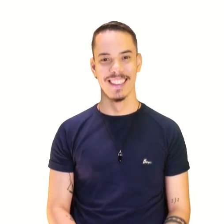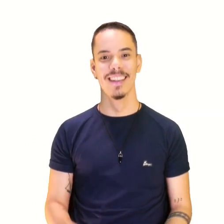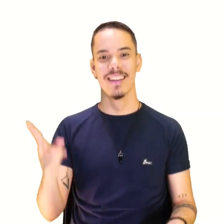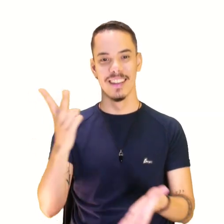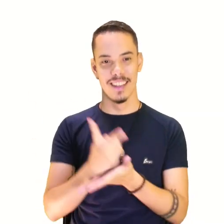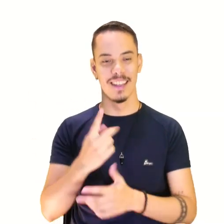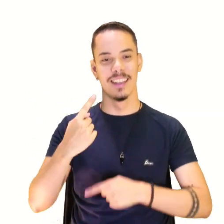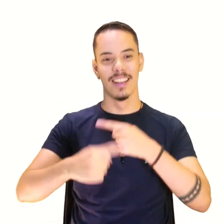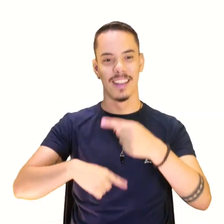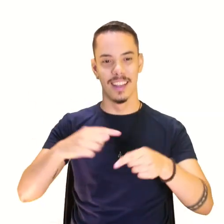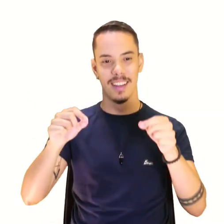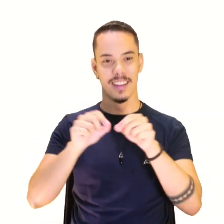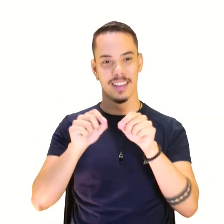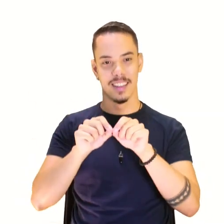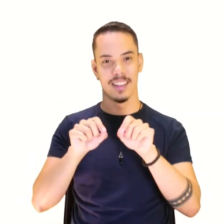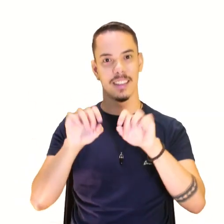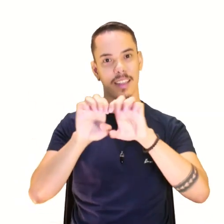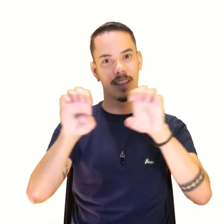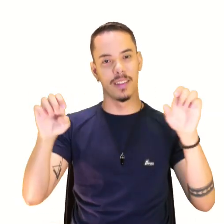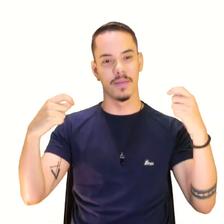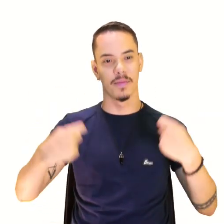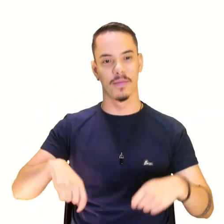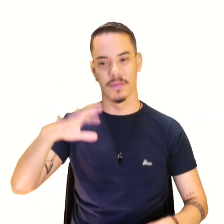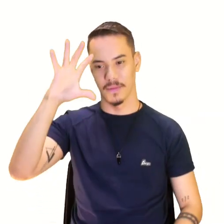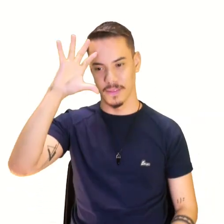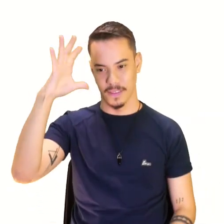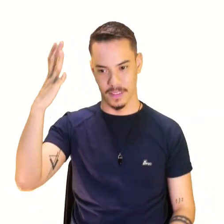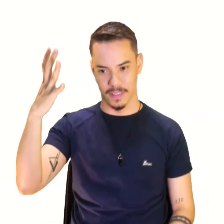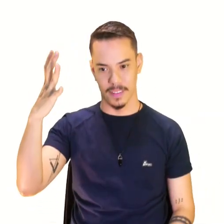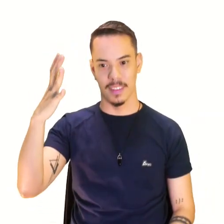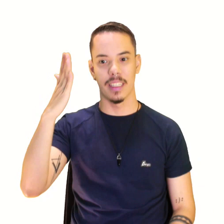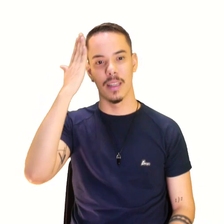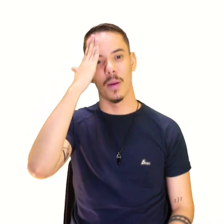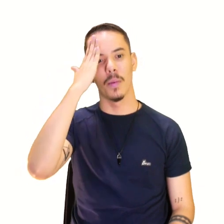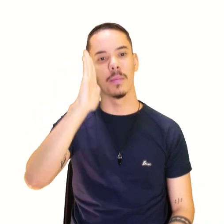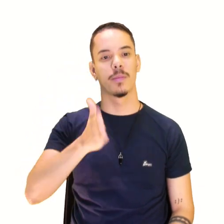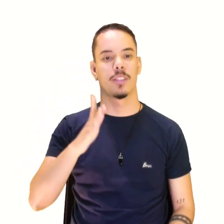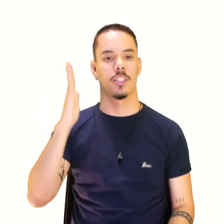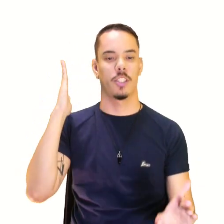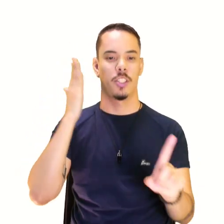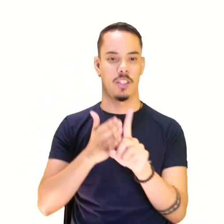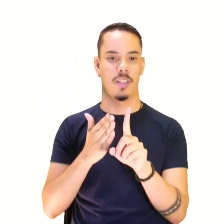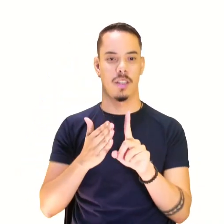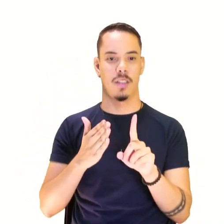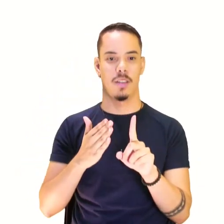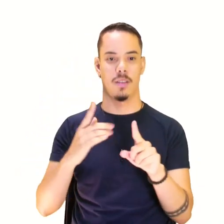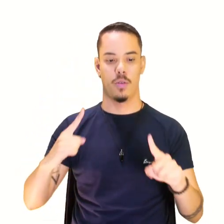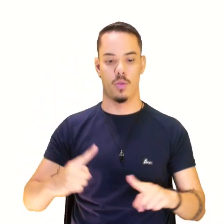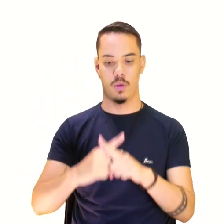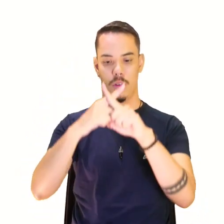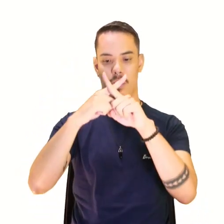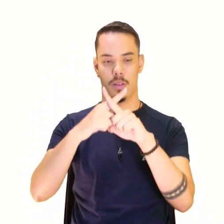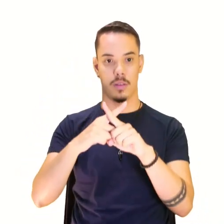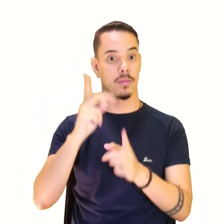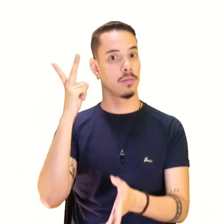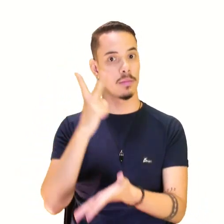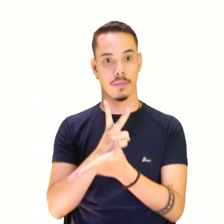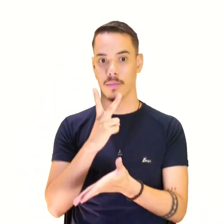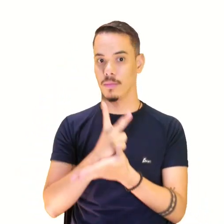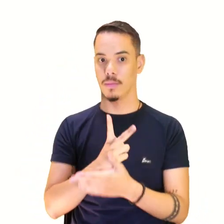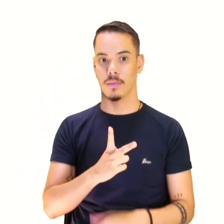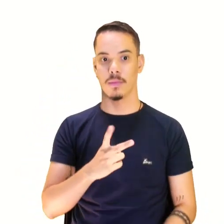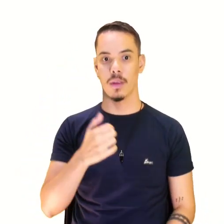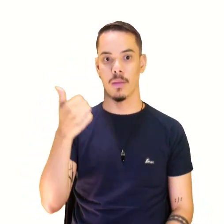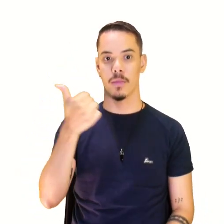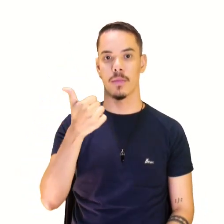a equação, então, aí a gente tem que resolver, né? Já sabemos que é direta, então vamos multiplicar cruzado. Sempre a gente pega a primeira parte